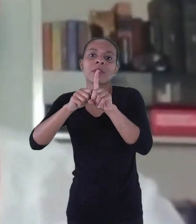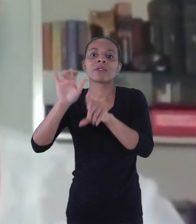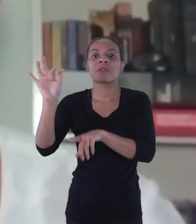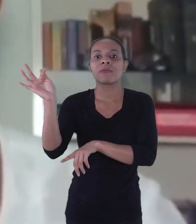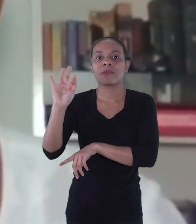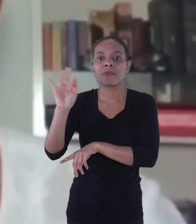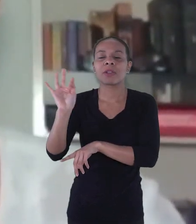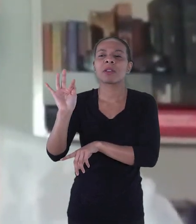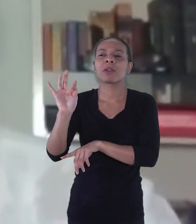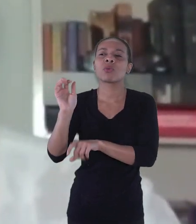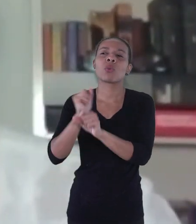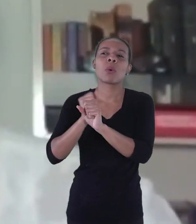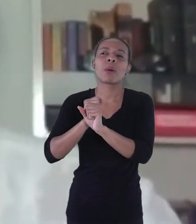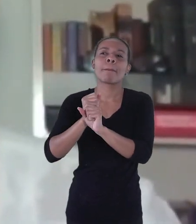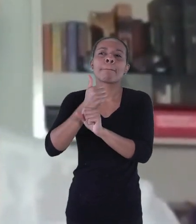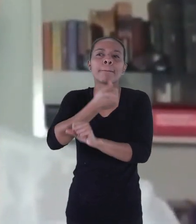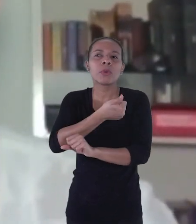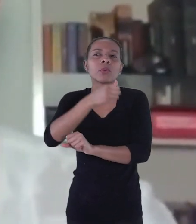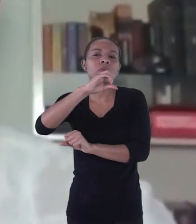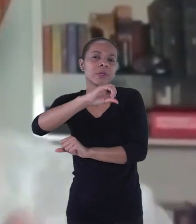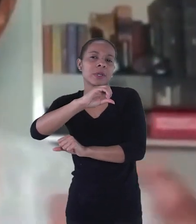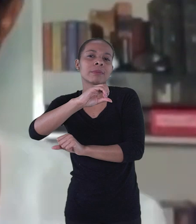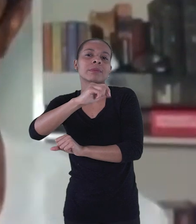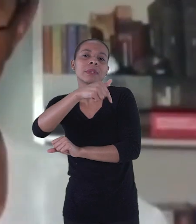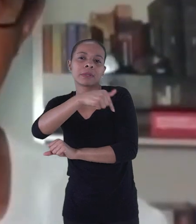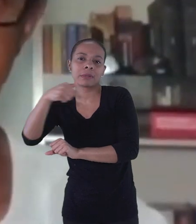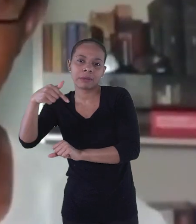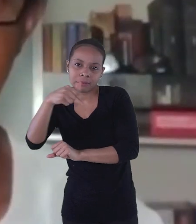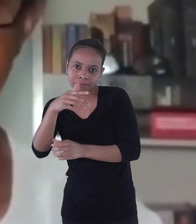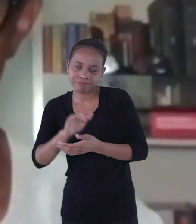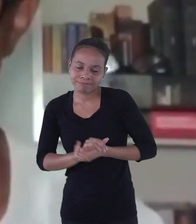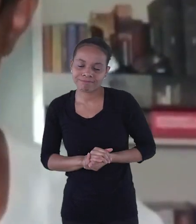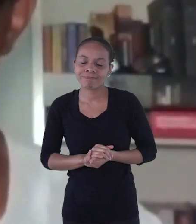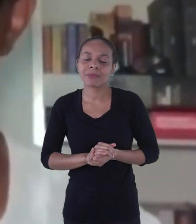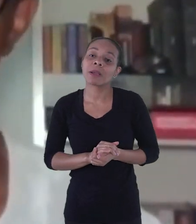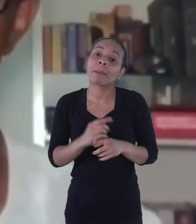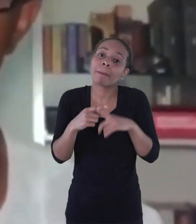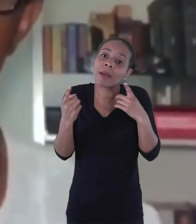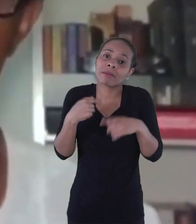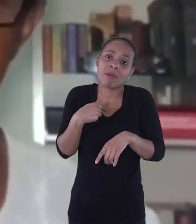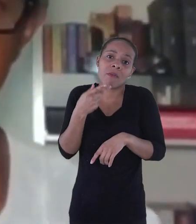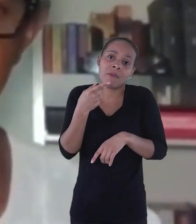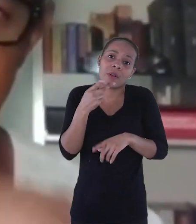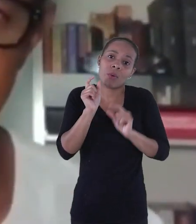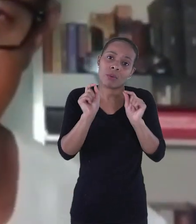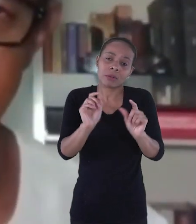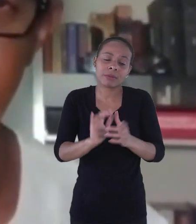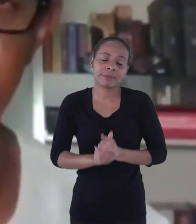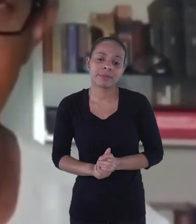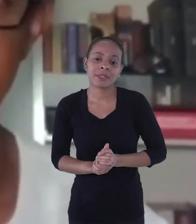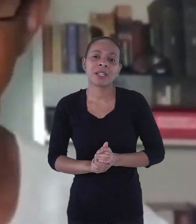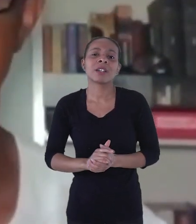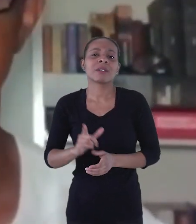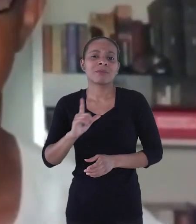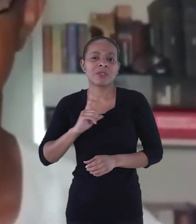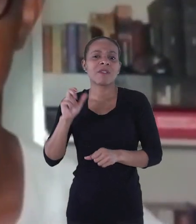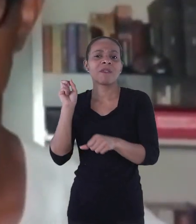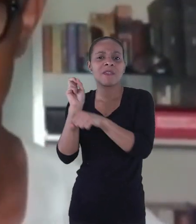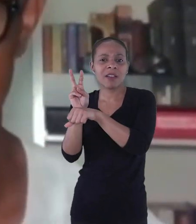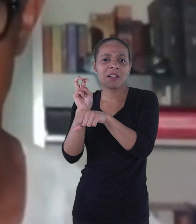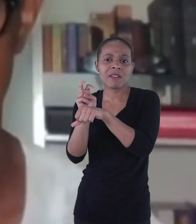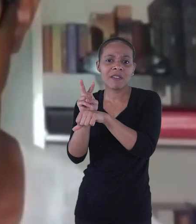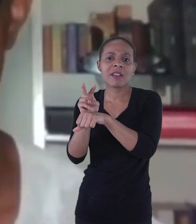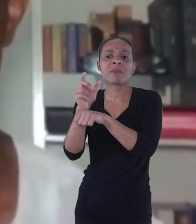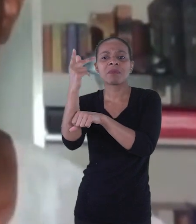de fevereiro de 1977. Mas eu concluo pelas narrativas que houve muito envenenamento